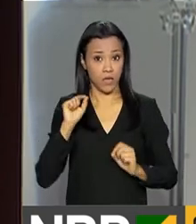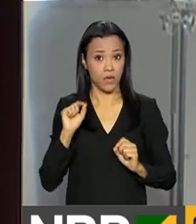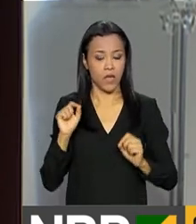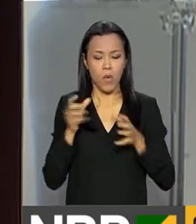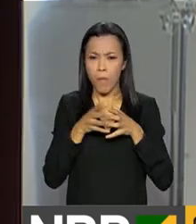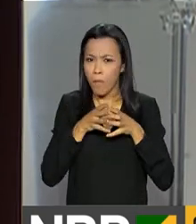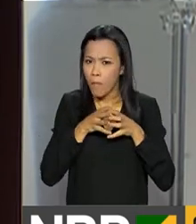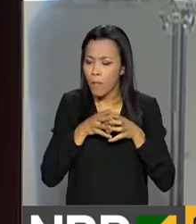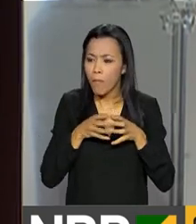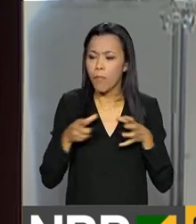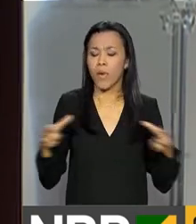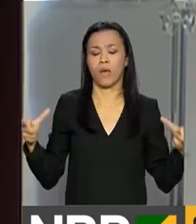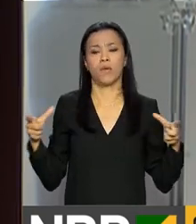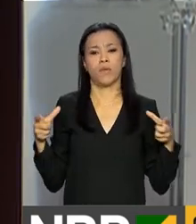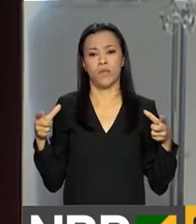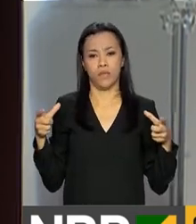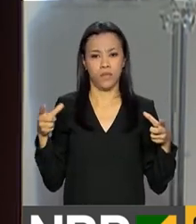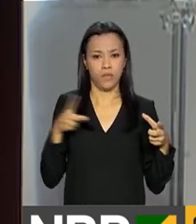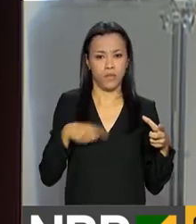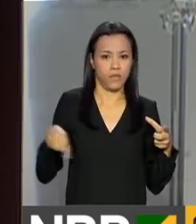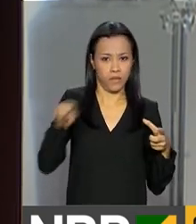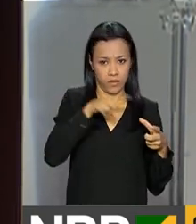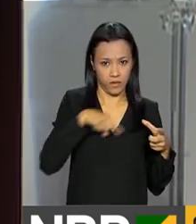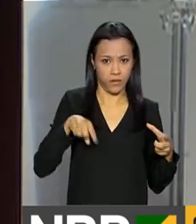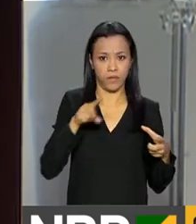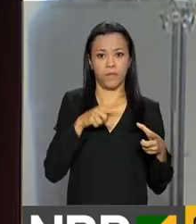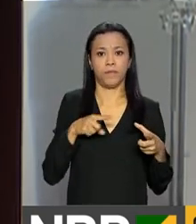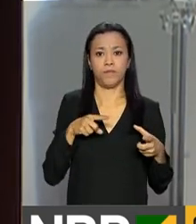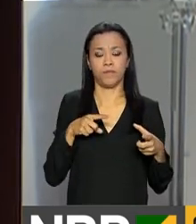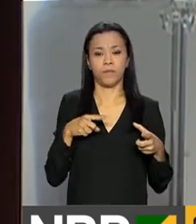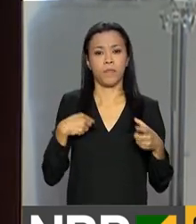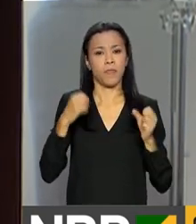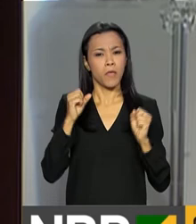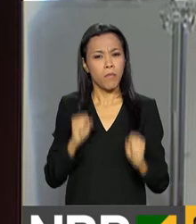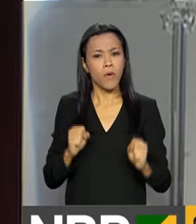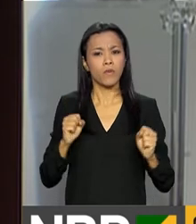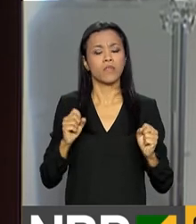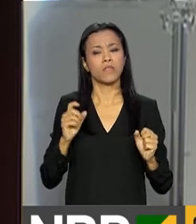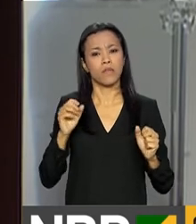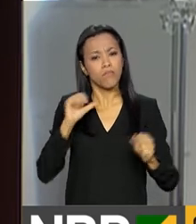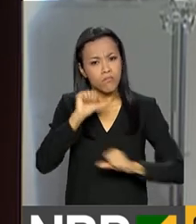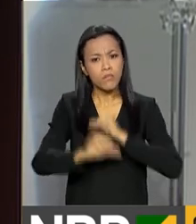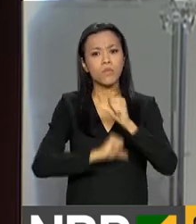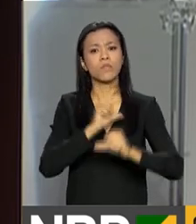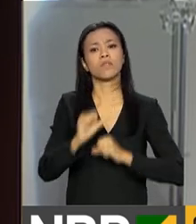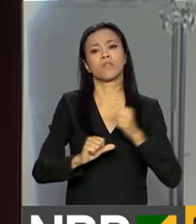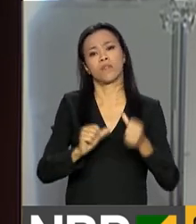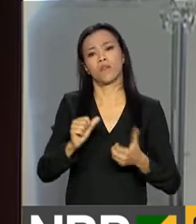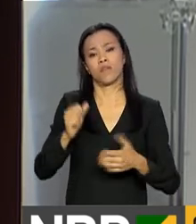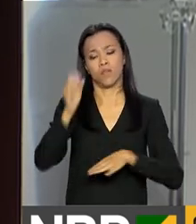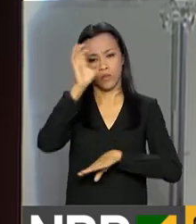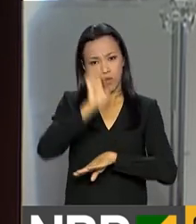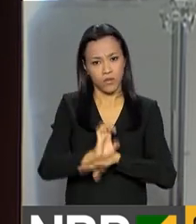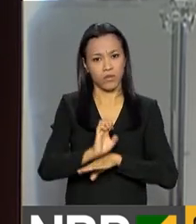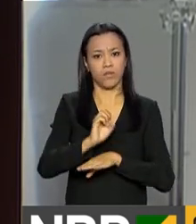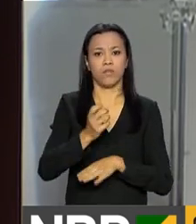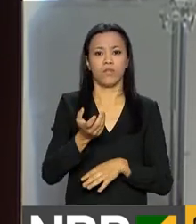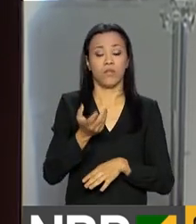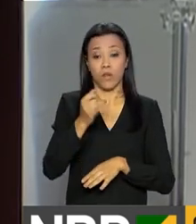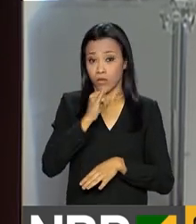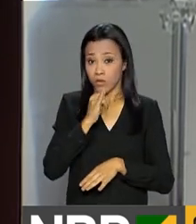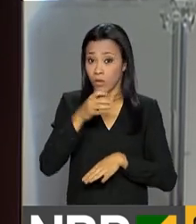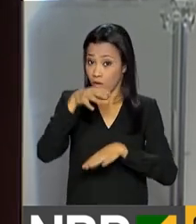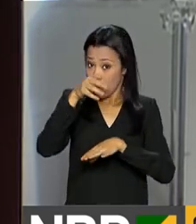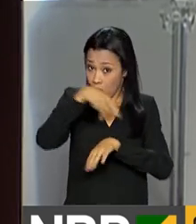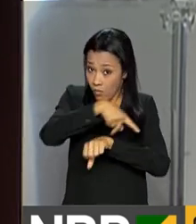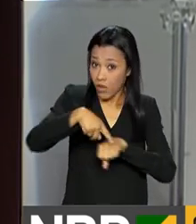há uma maioria, eu tenho certeza que existe, uma maioria para que se possa reformar o Estado brasileiro, para que se possa privatizar as